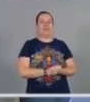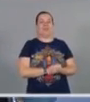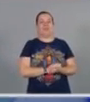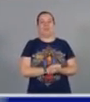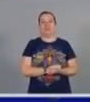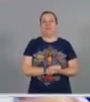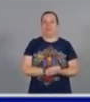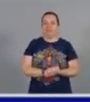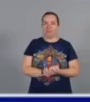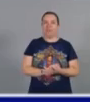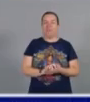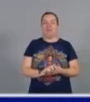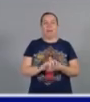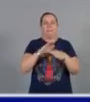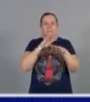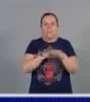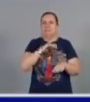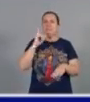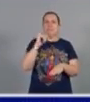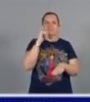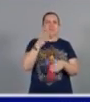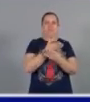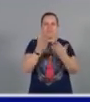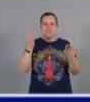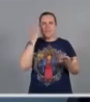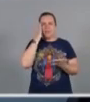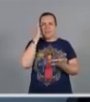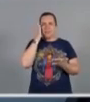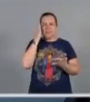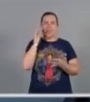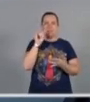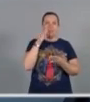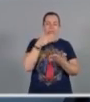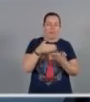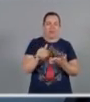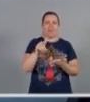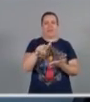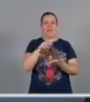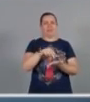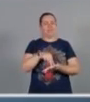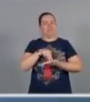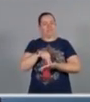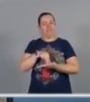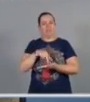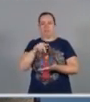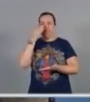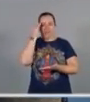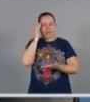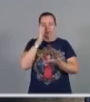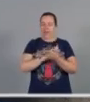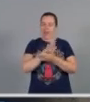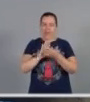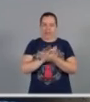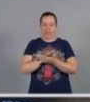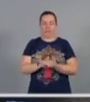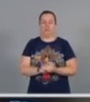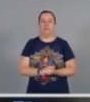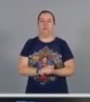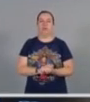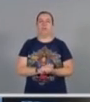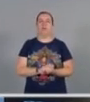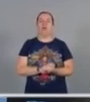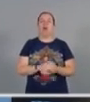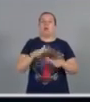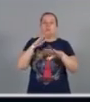isso é o fundamento se você perder esse alicerce de novo a razão última